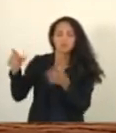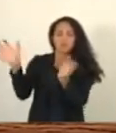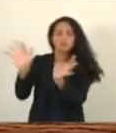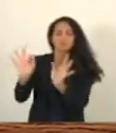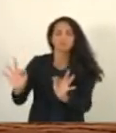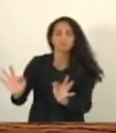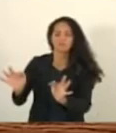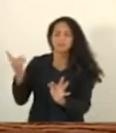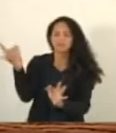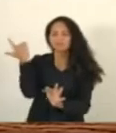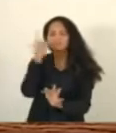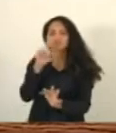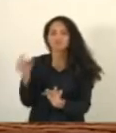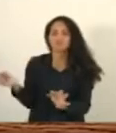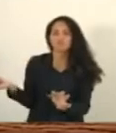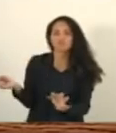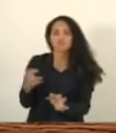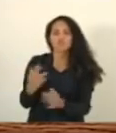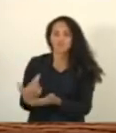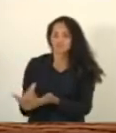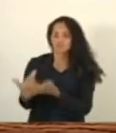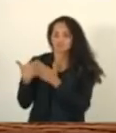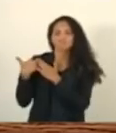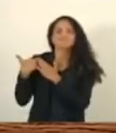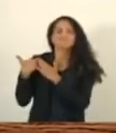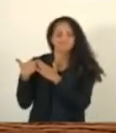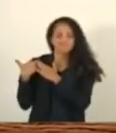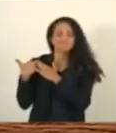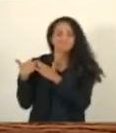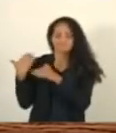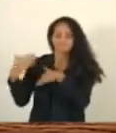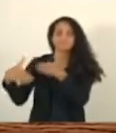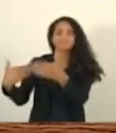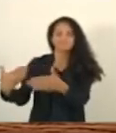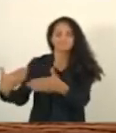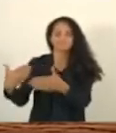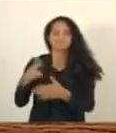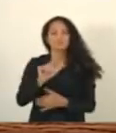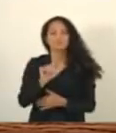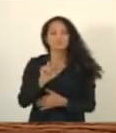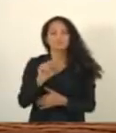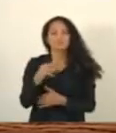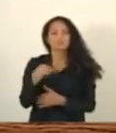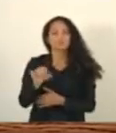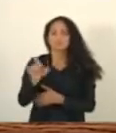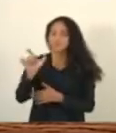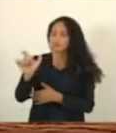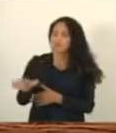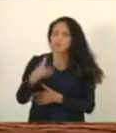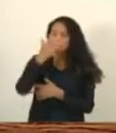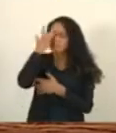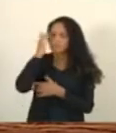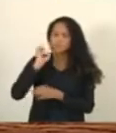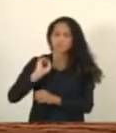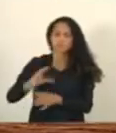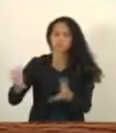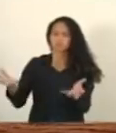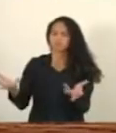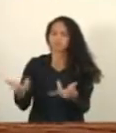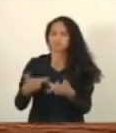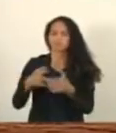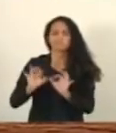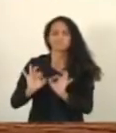felizes com essa nova responsabilidade aumentada, sim. Luciano é um baita educador, eu diria